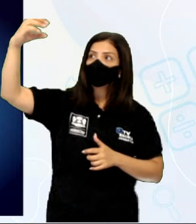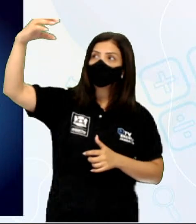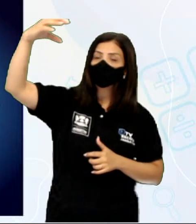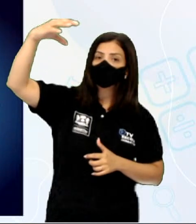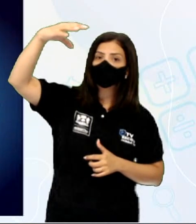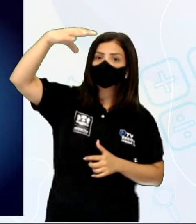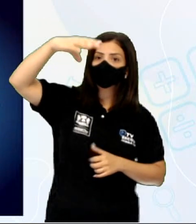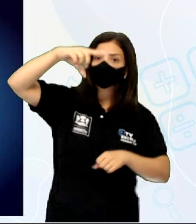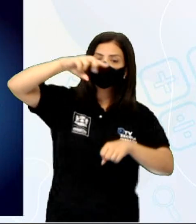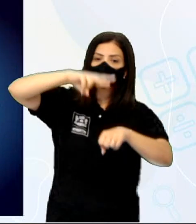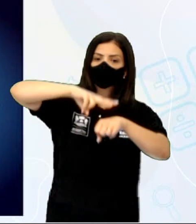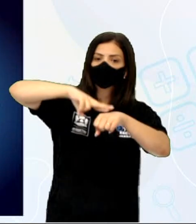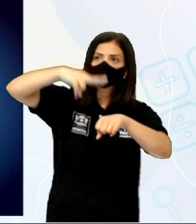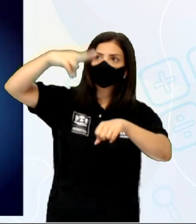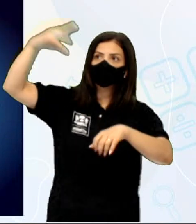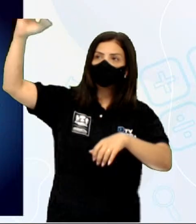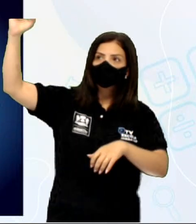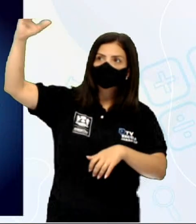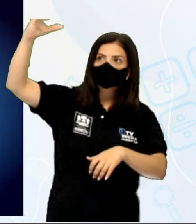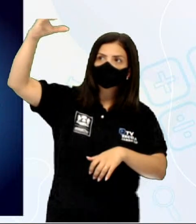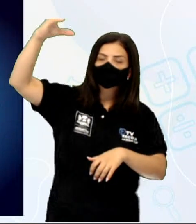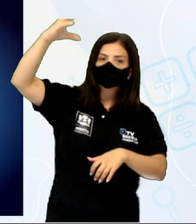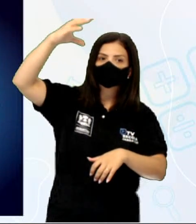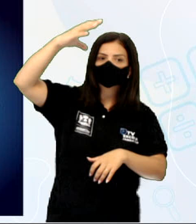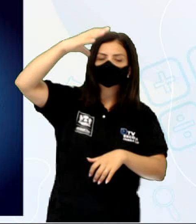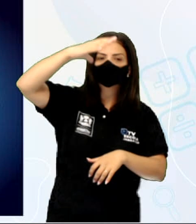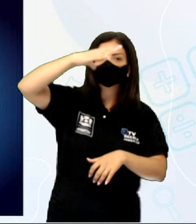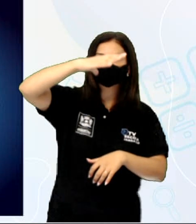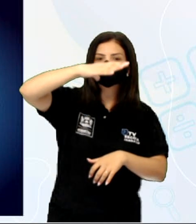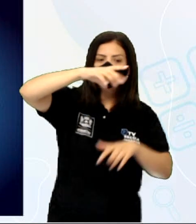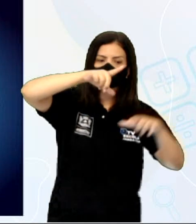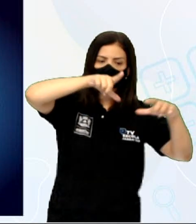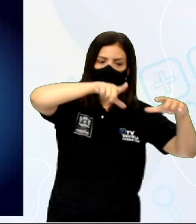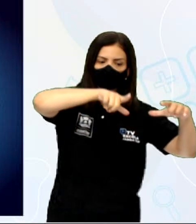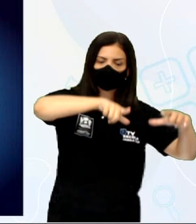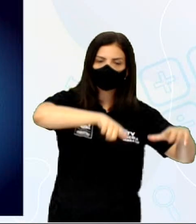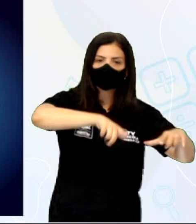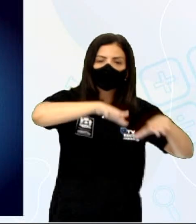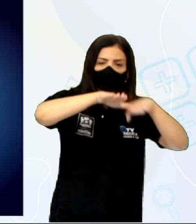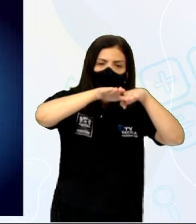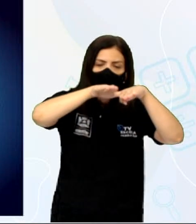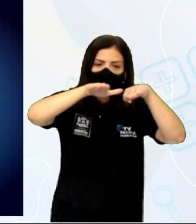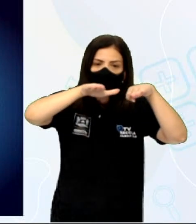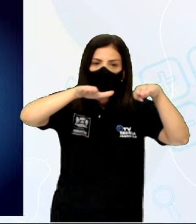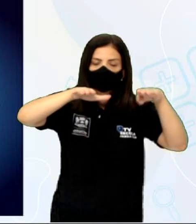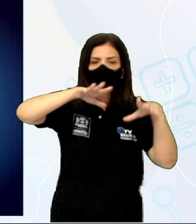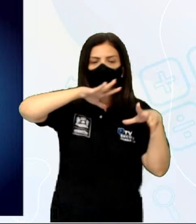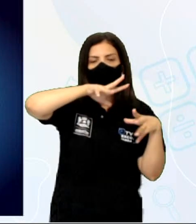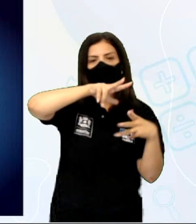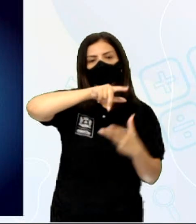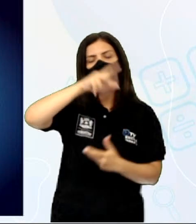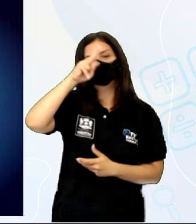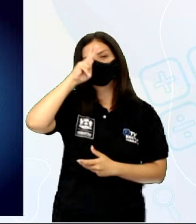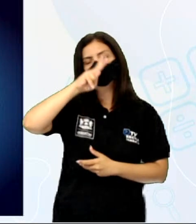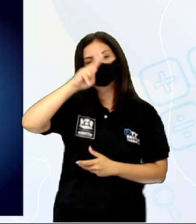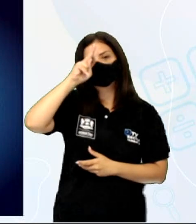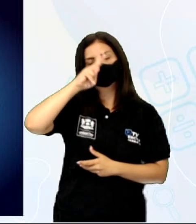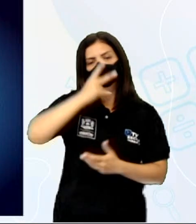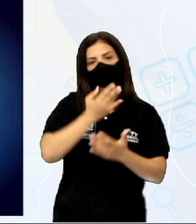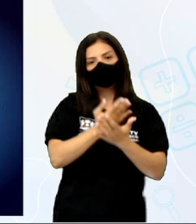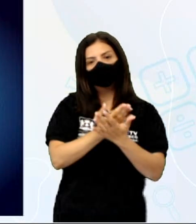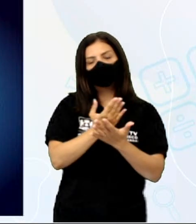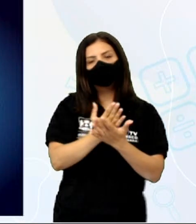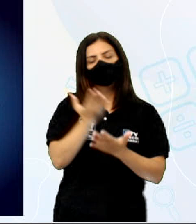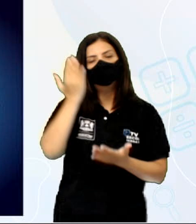radiação solar que incide sobre uma determinada área na superfície da Terra. Lembrando só, aulas que vocês